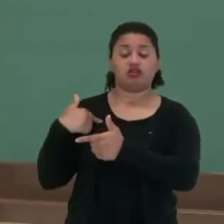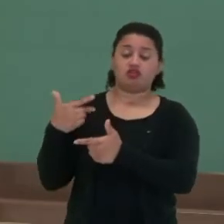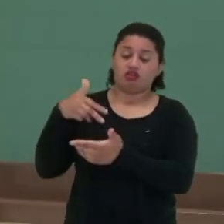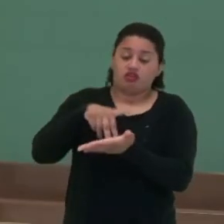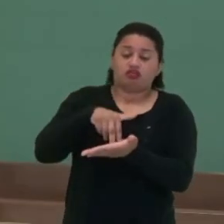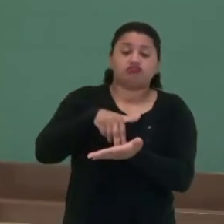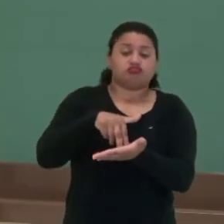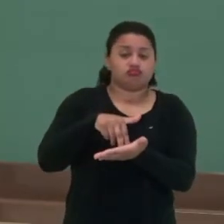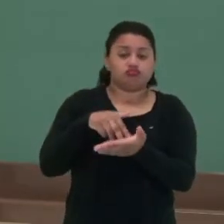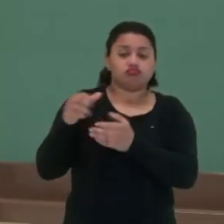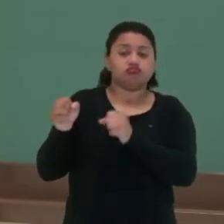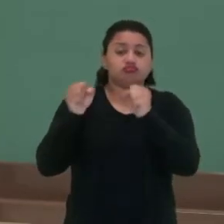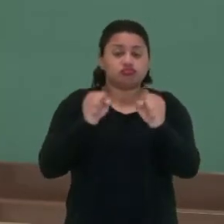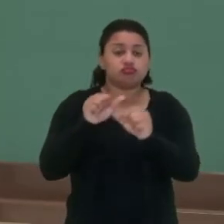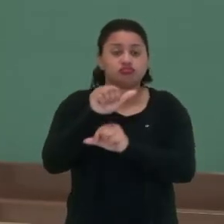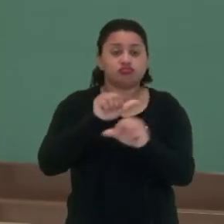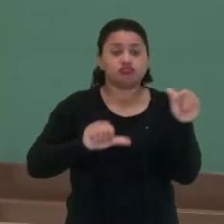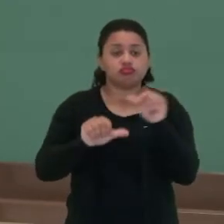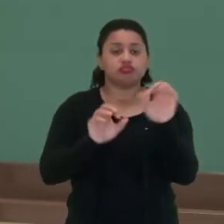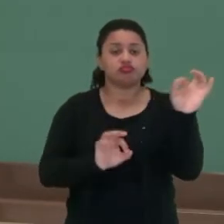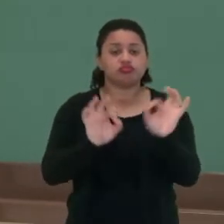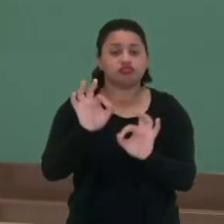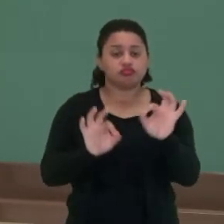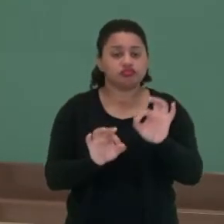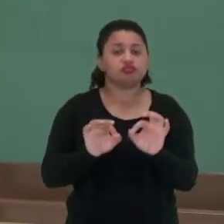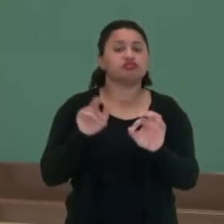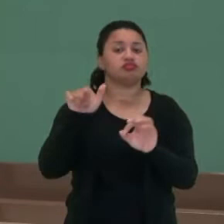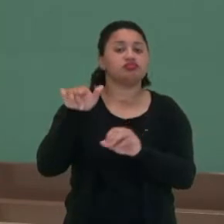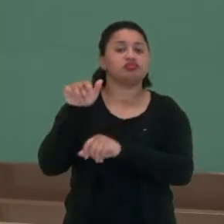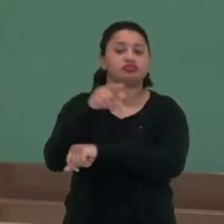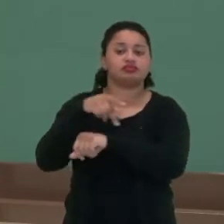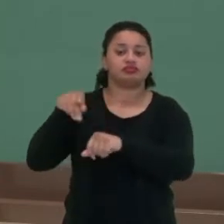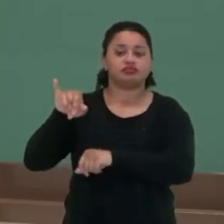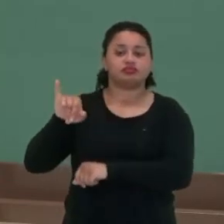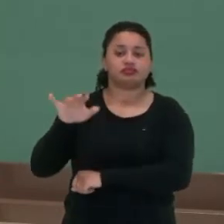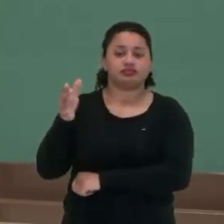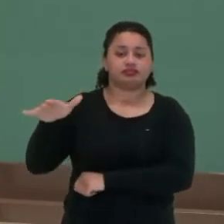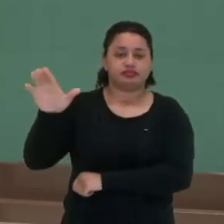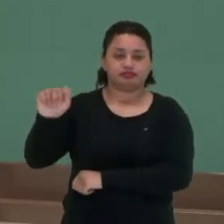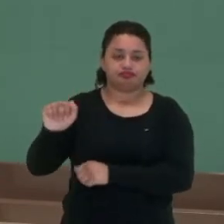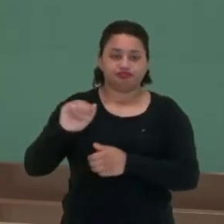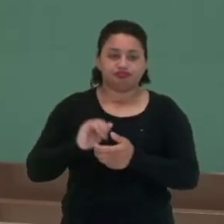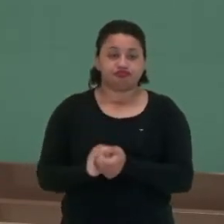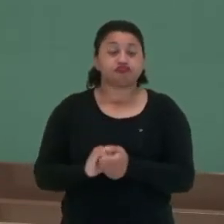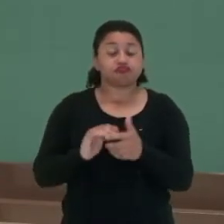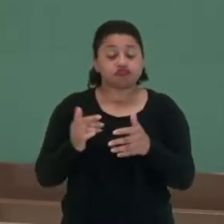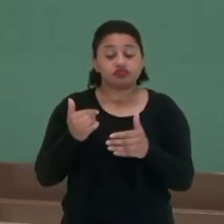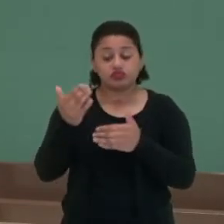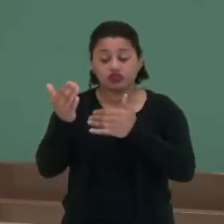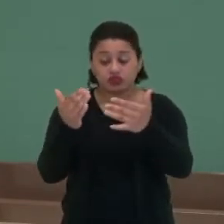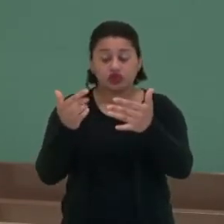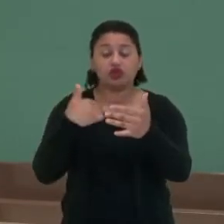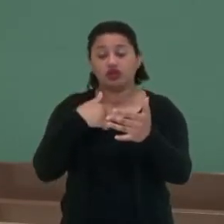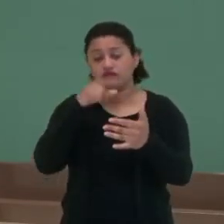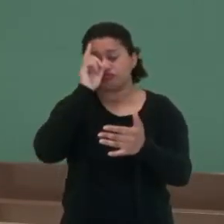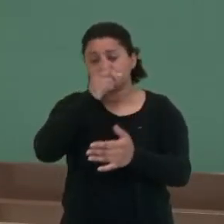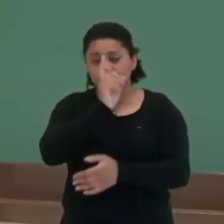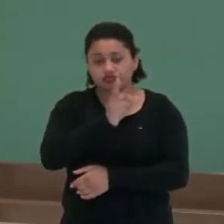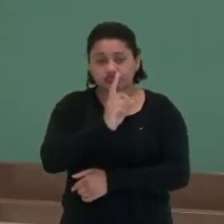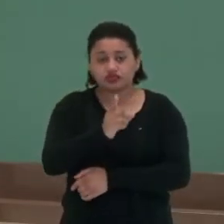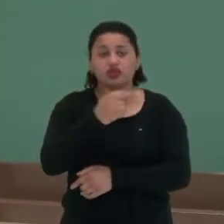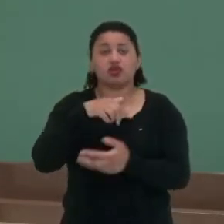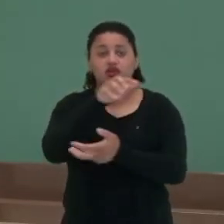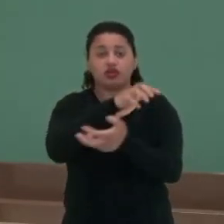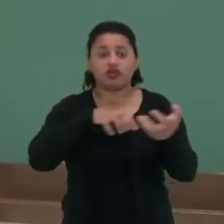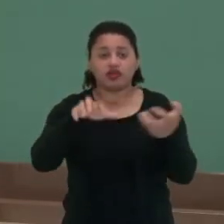e mudando ali a organização daquele Estado iraniano. E aí ele, do exterior, ele liderou uma revolução contra o